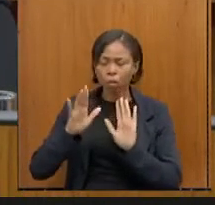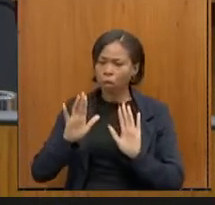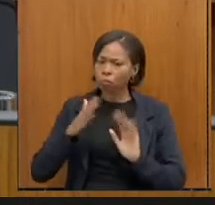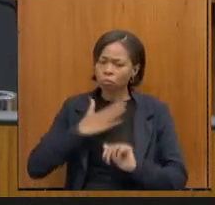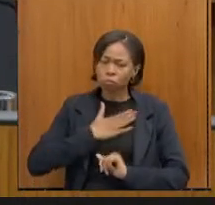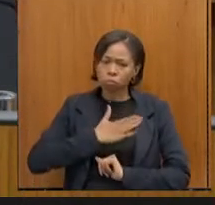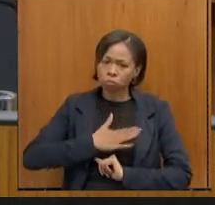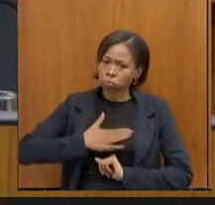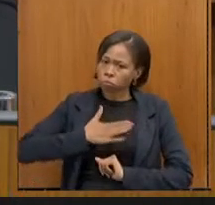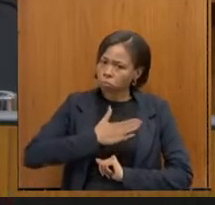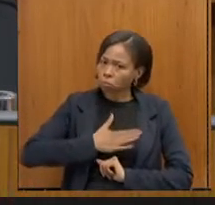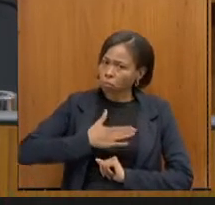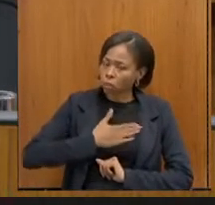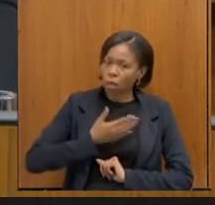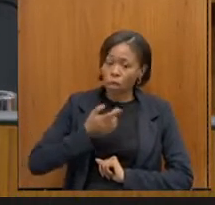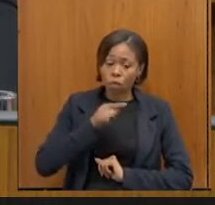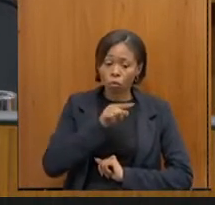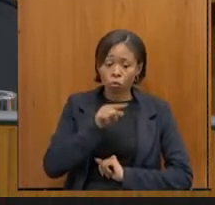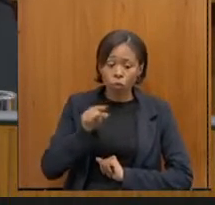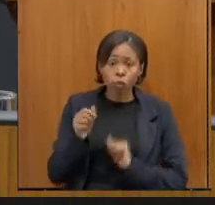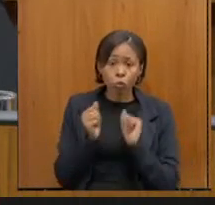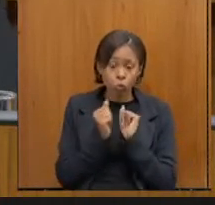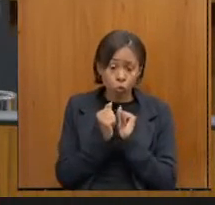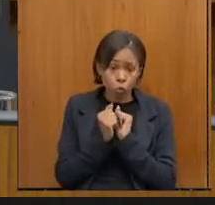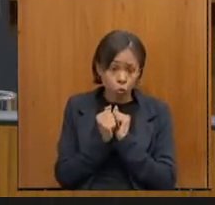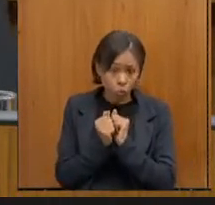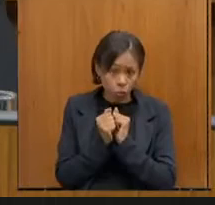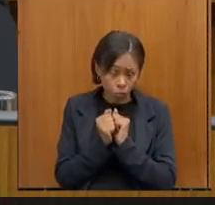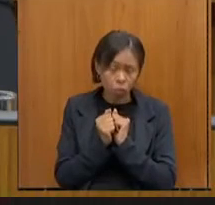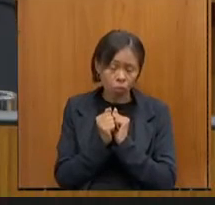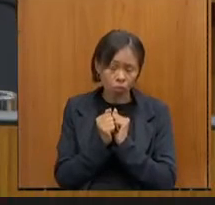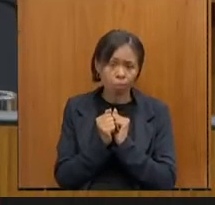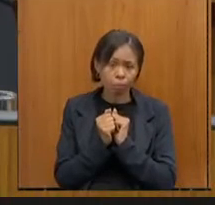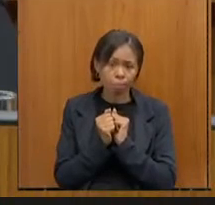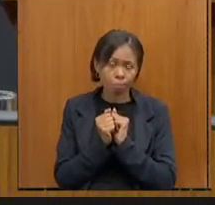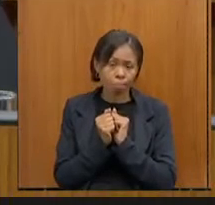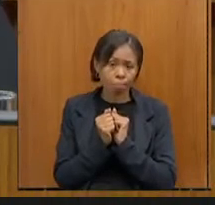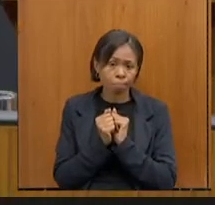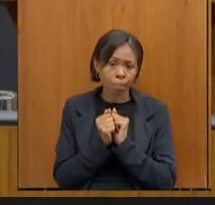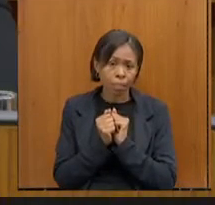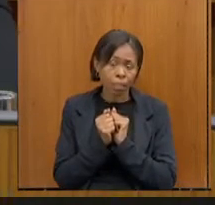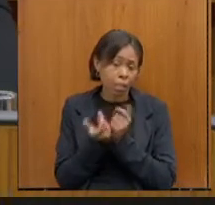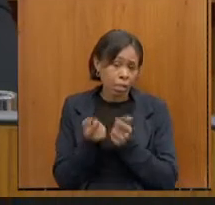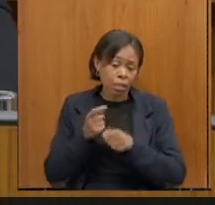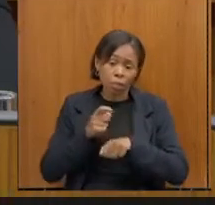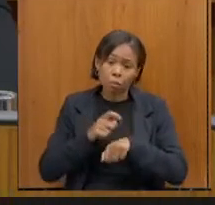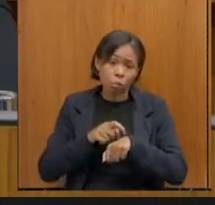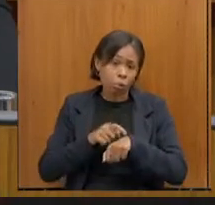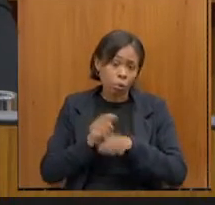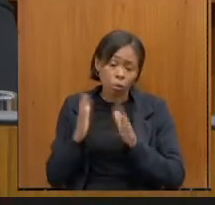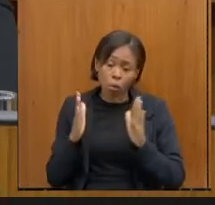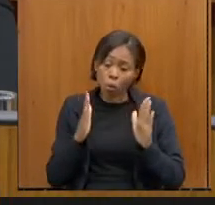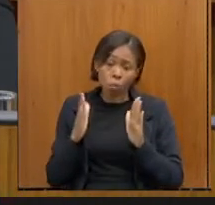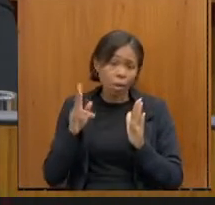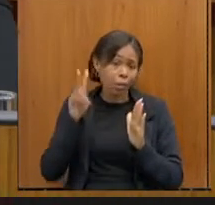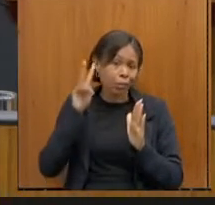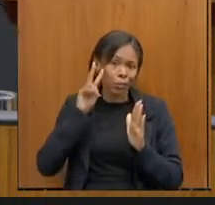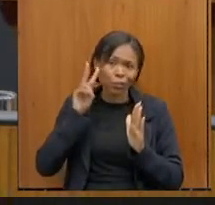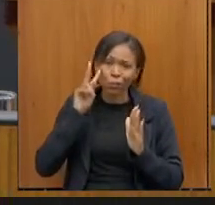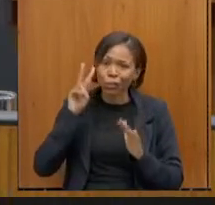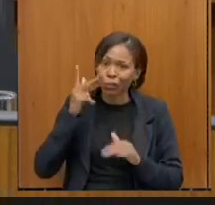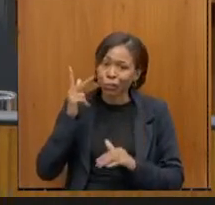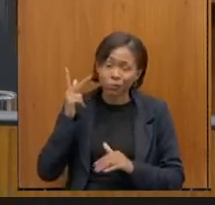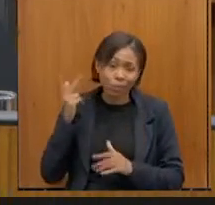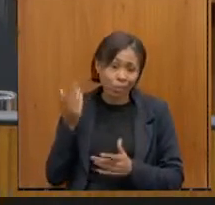prazer para gente ter nos acompanhando esses momentos históricos na vida de cada município que absorve a